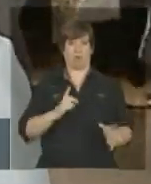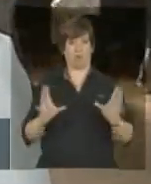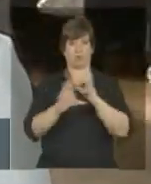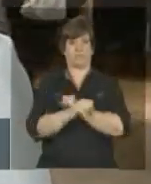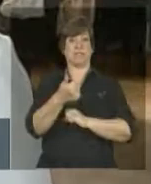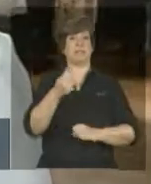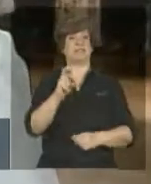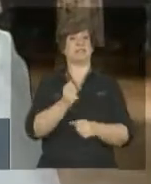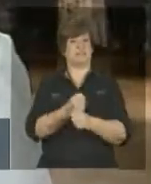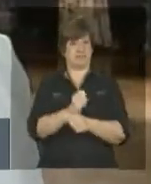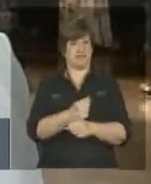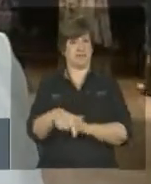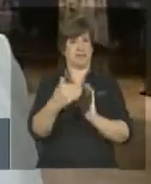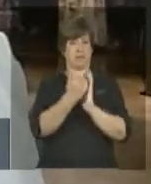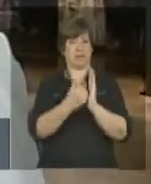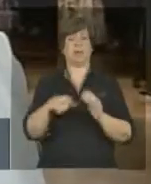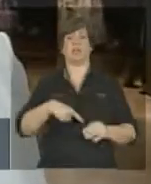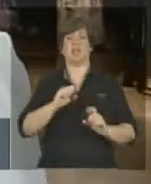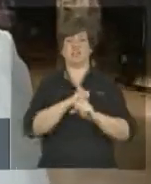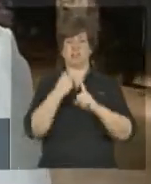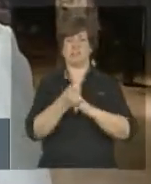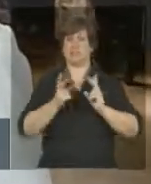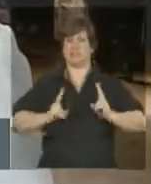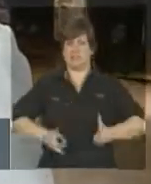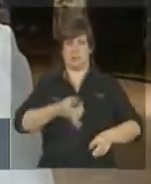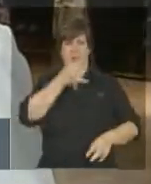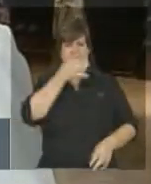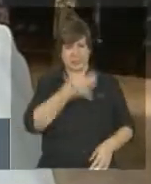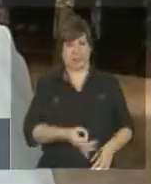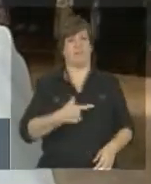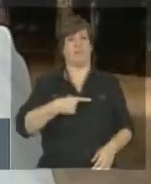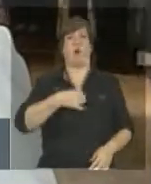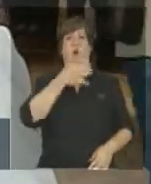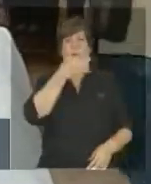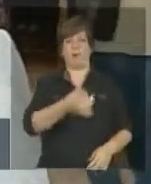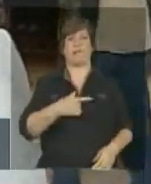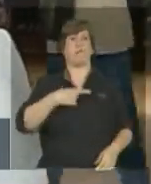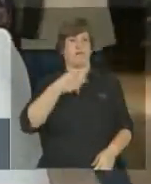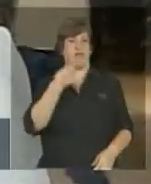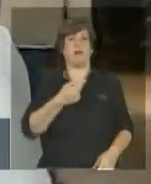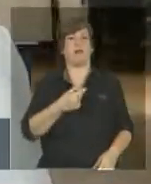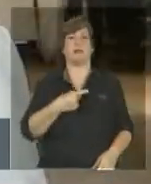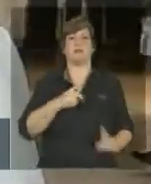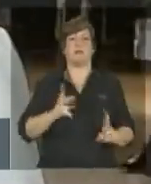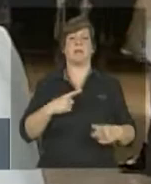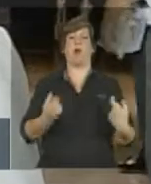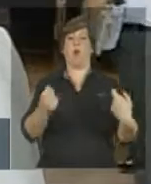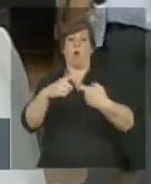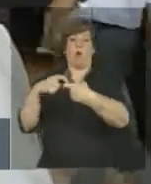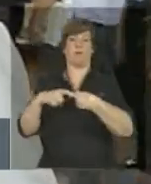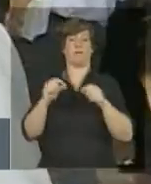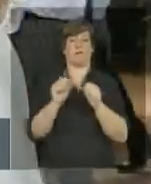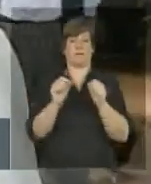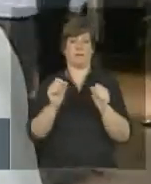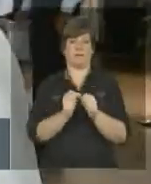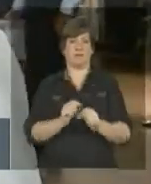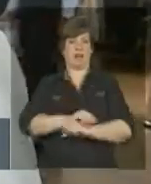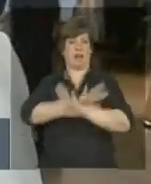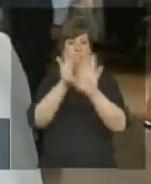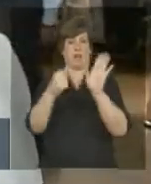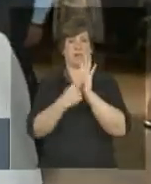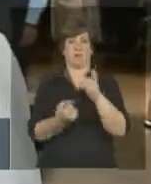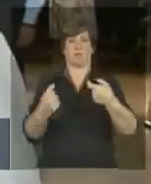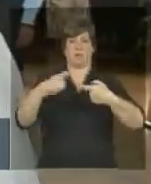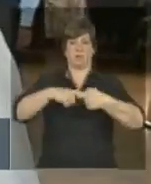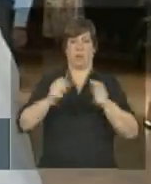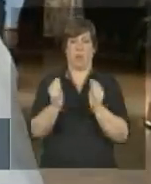anos, ela participa ativamente. E ela tem convênios estruturados, transparentes com o